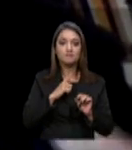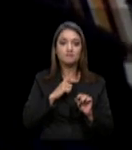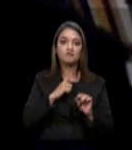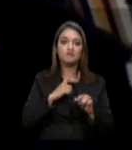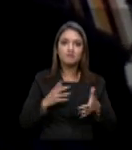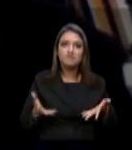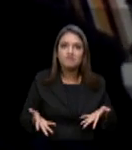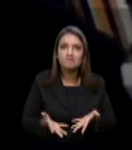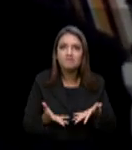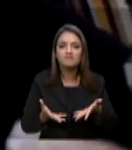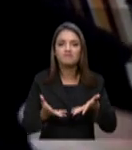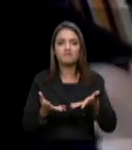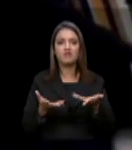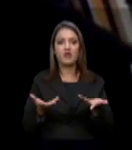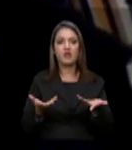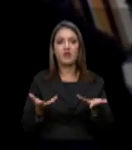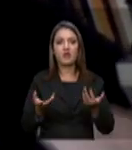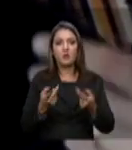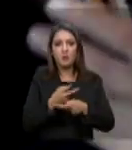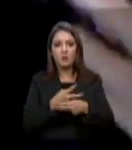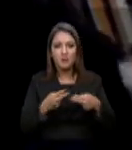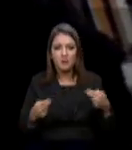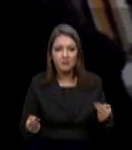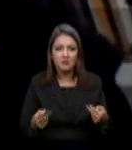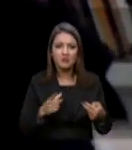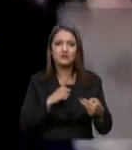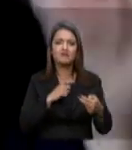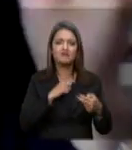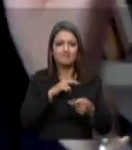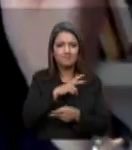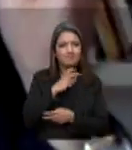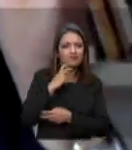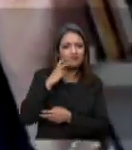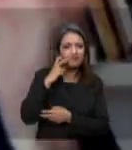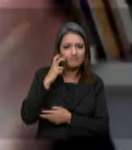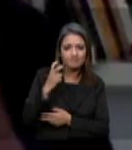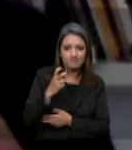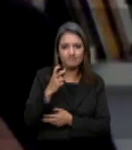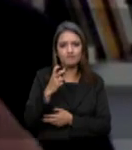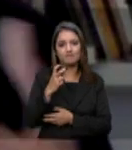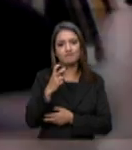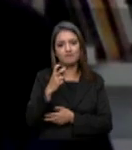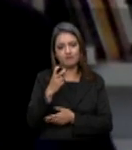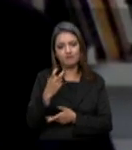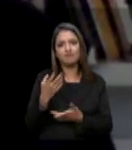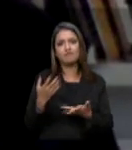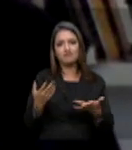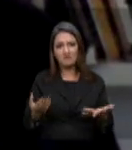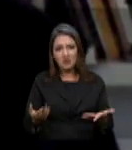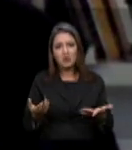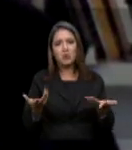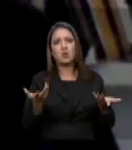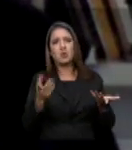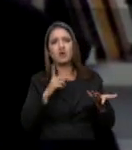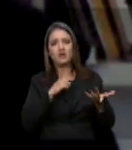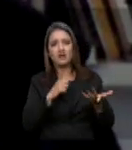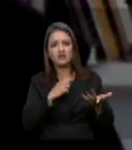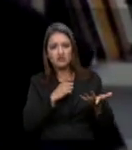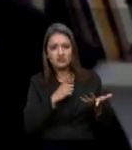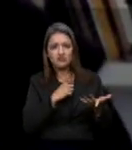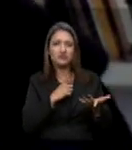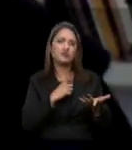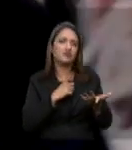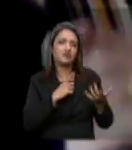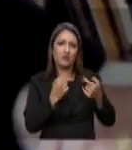de agressão e constante de constrangimento a a Corte e as